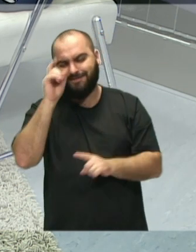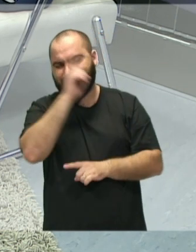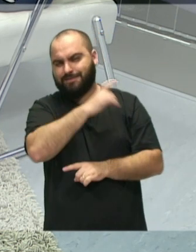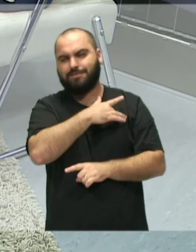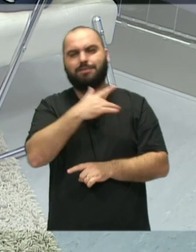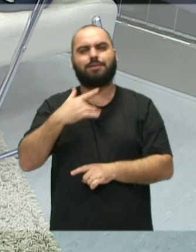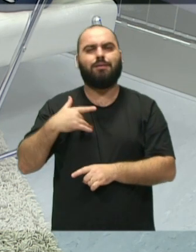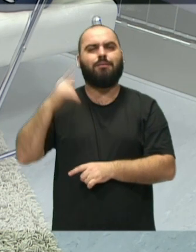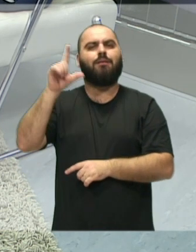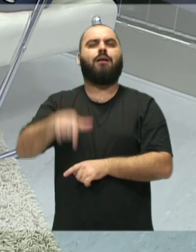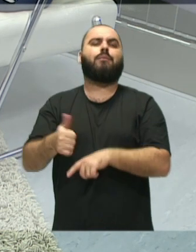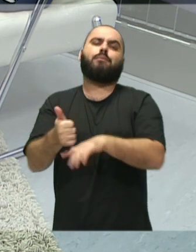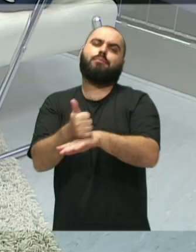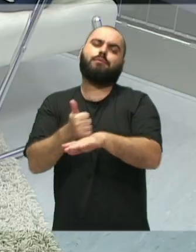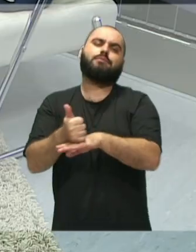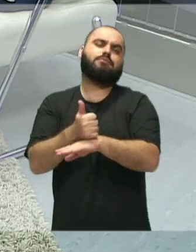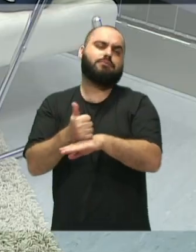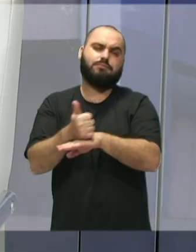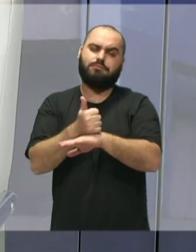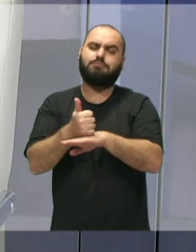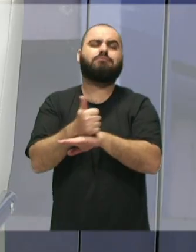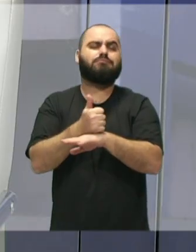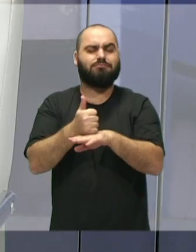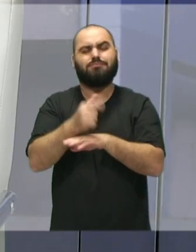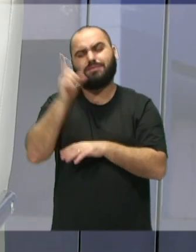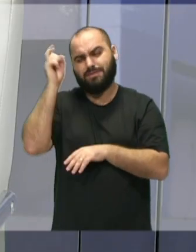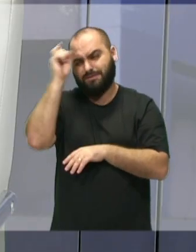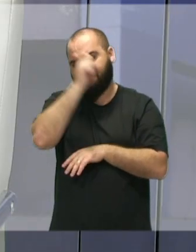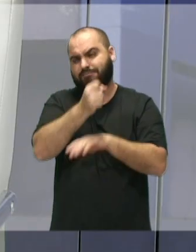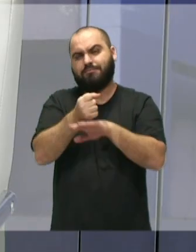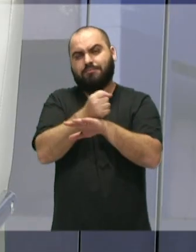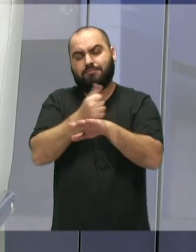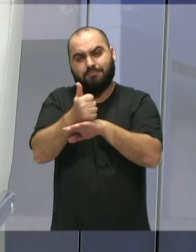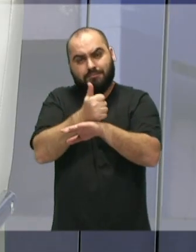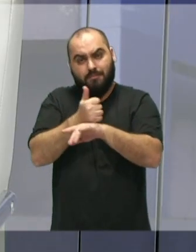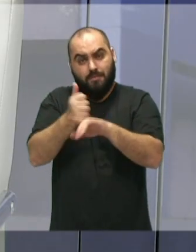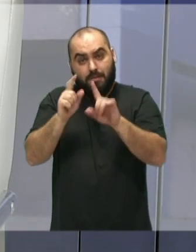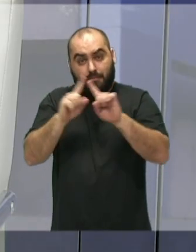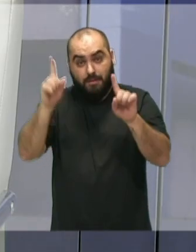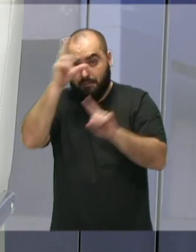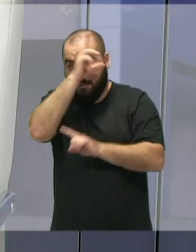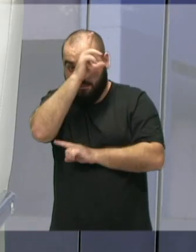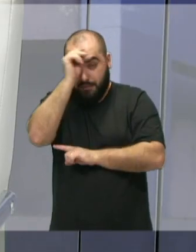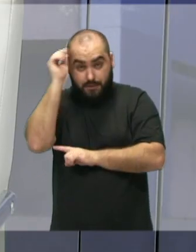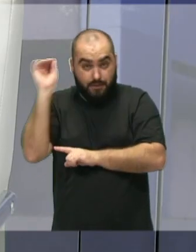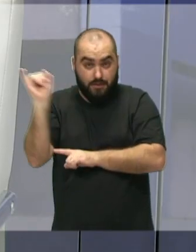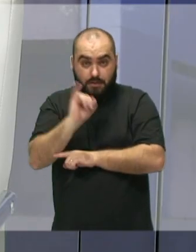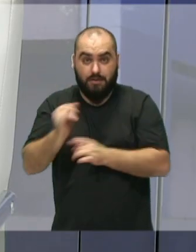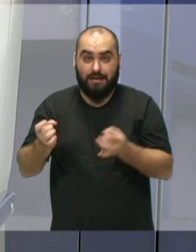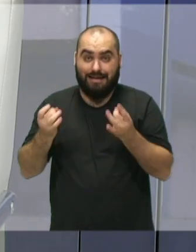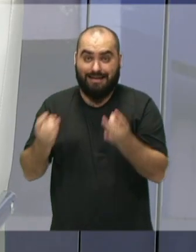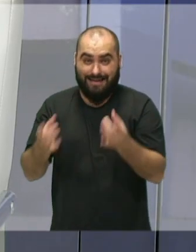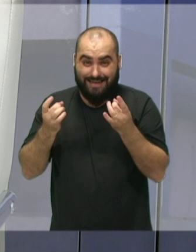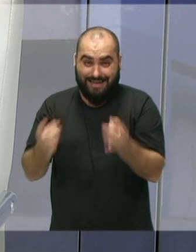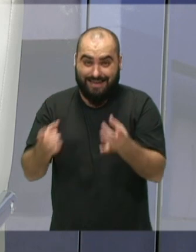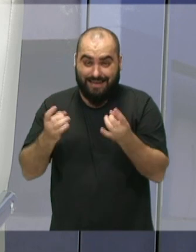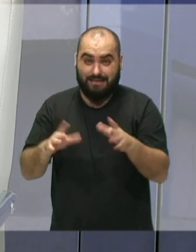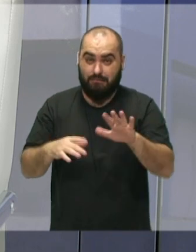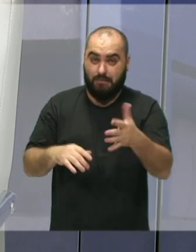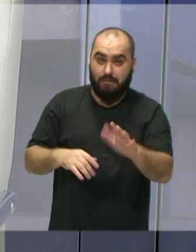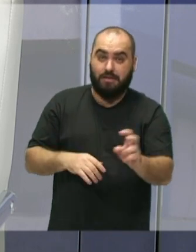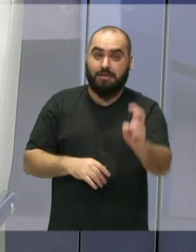por profissionais, com profissionais. Porém, a Prefeitura de Itajaí gasta, em média, 5 milhões de reais